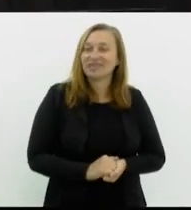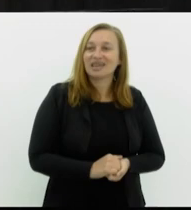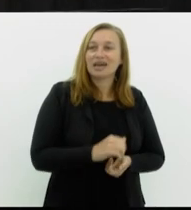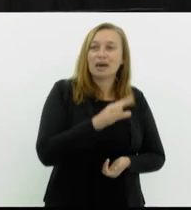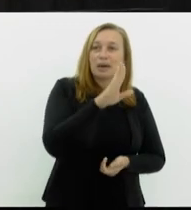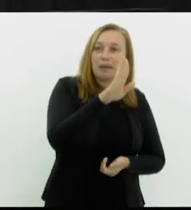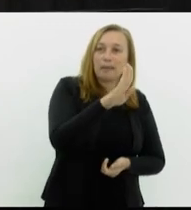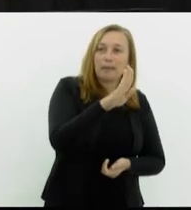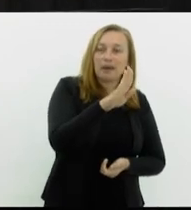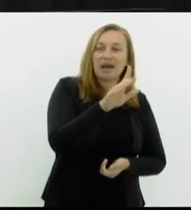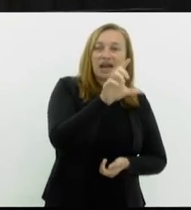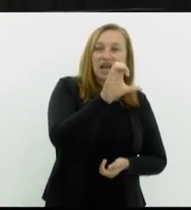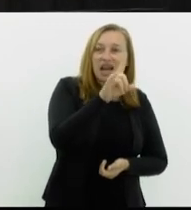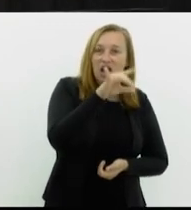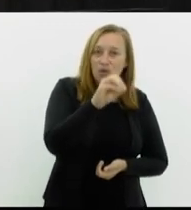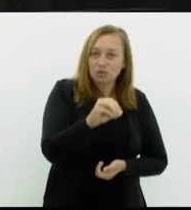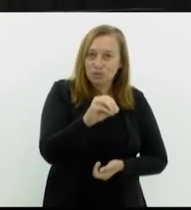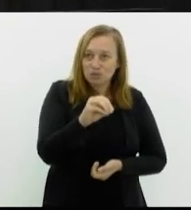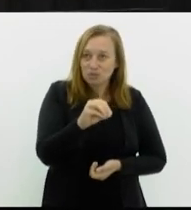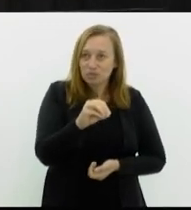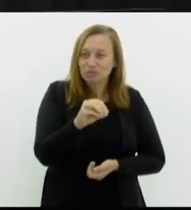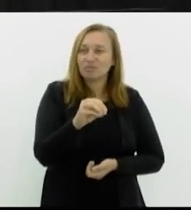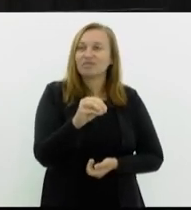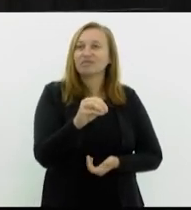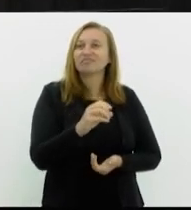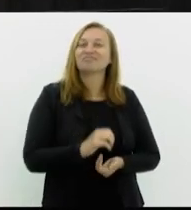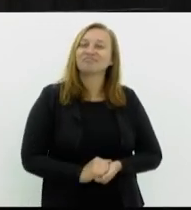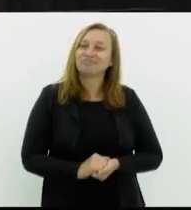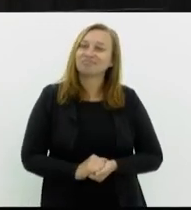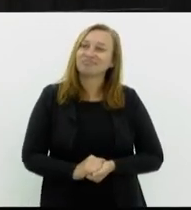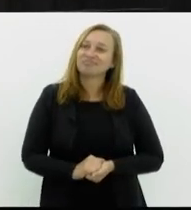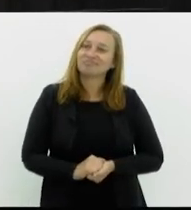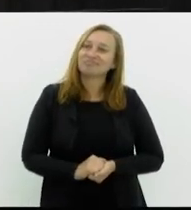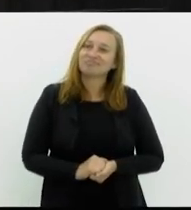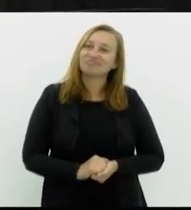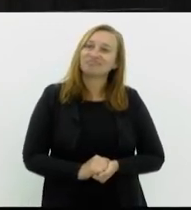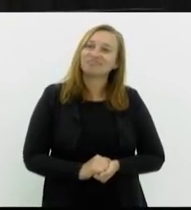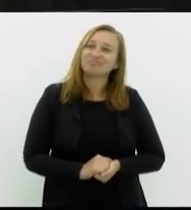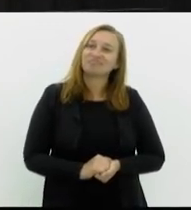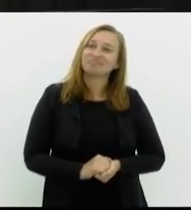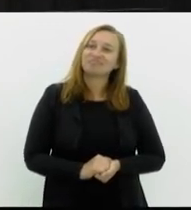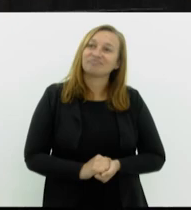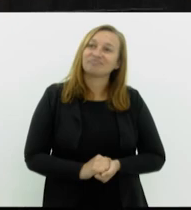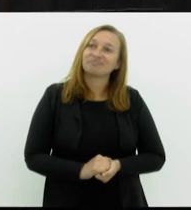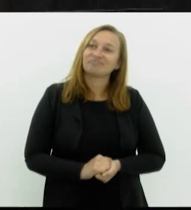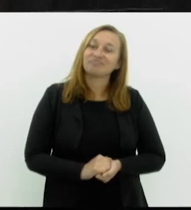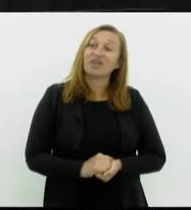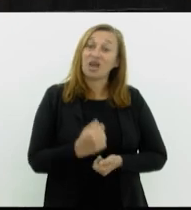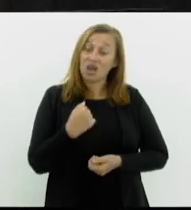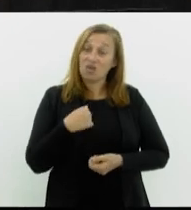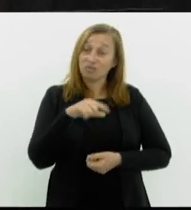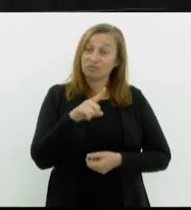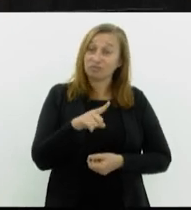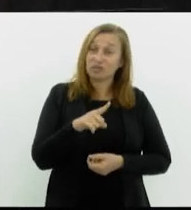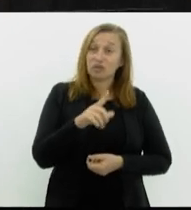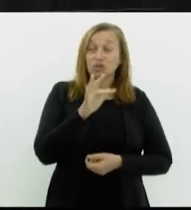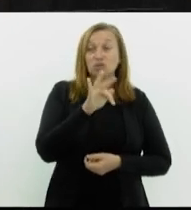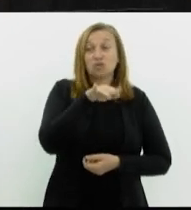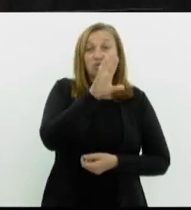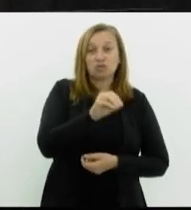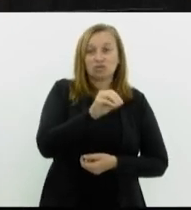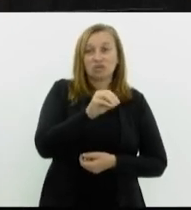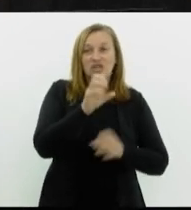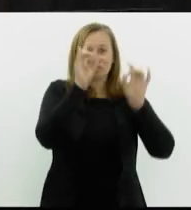Embaixador Cláudio Melo Tavares, eu fui do Fundo Especial quando ele foi